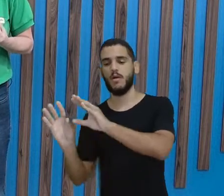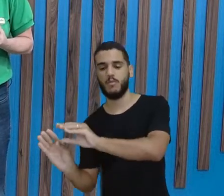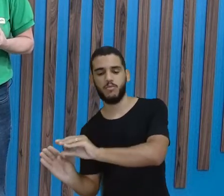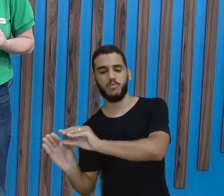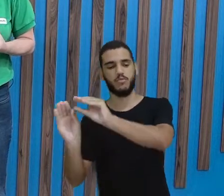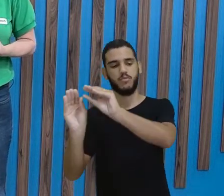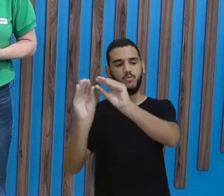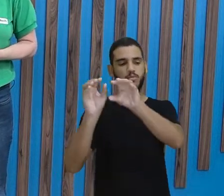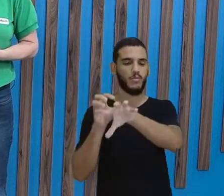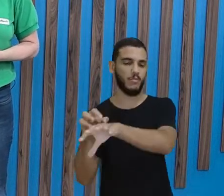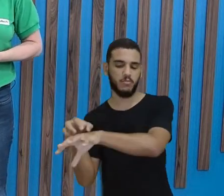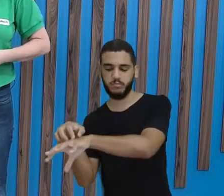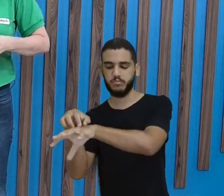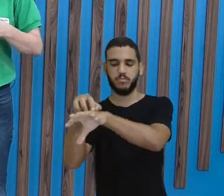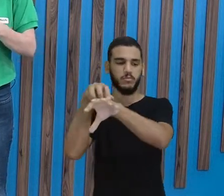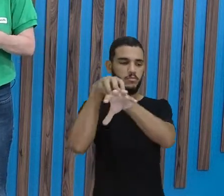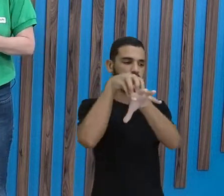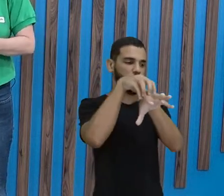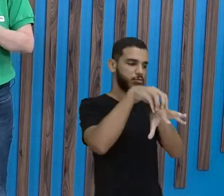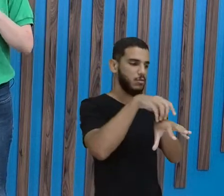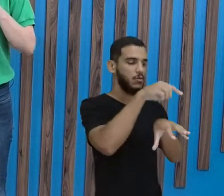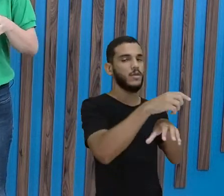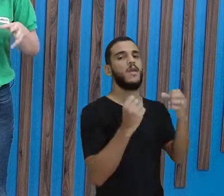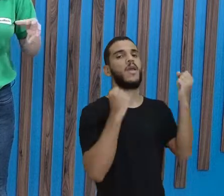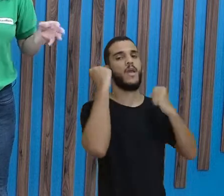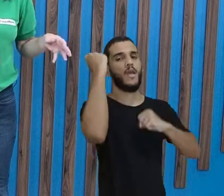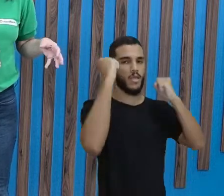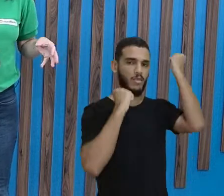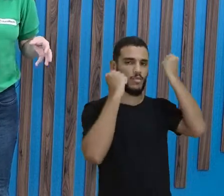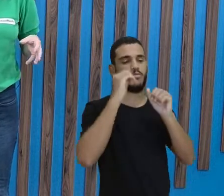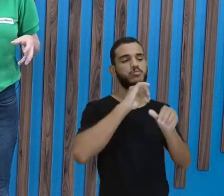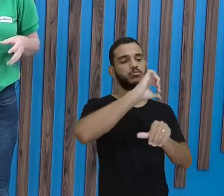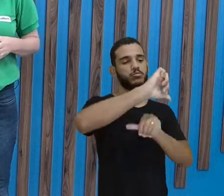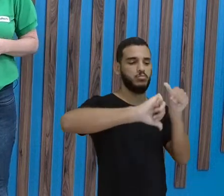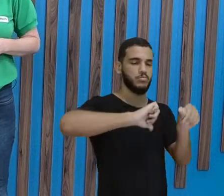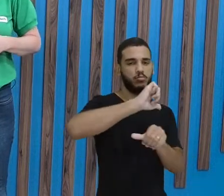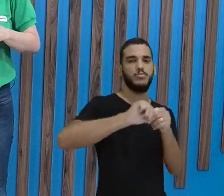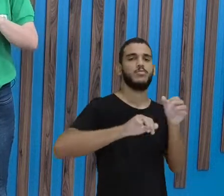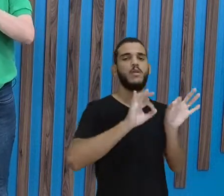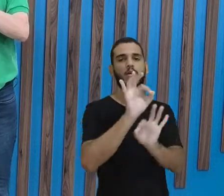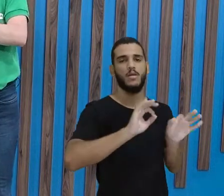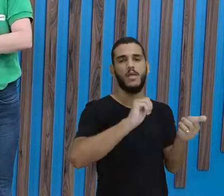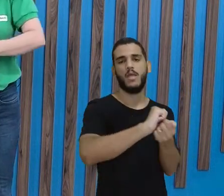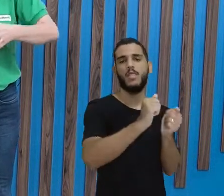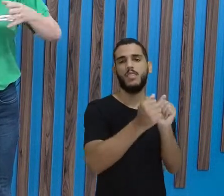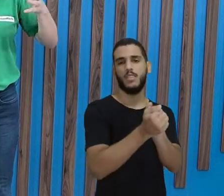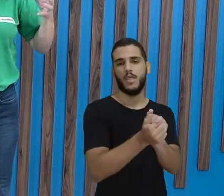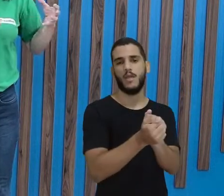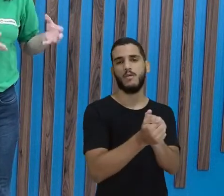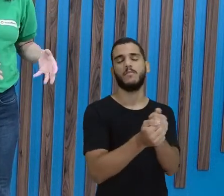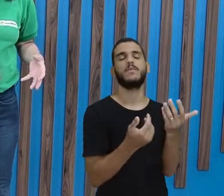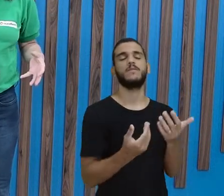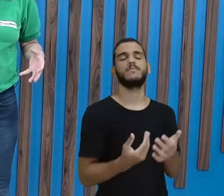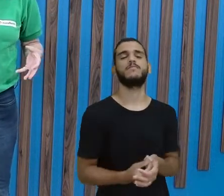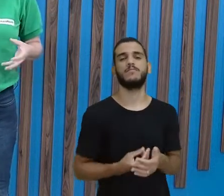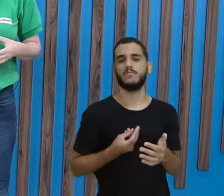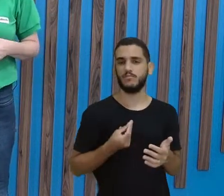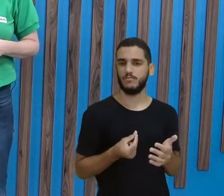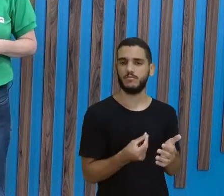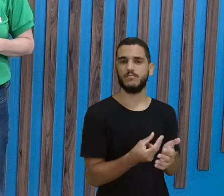que a área rural produz de material natural para a gente poder usar, né? Também frutas,